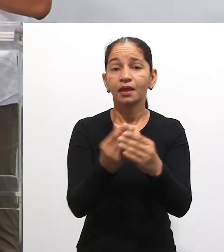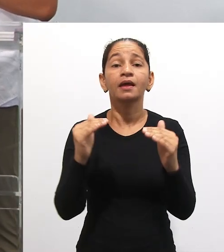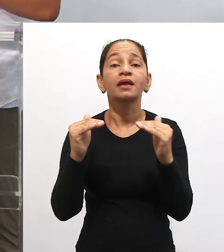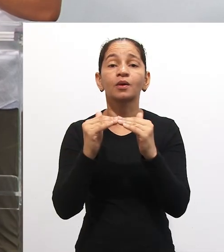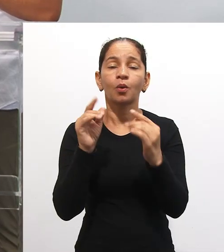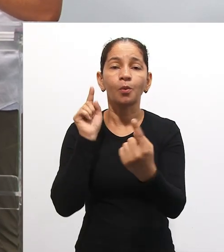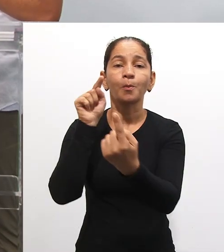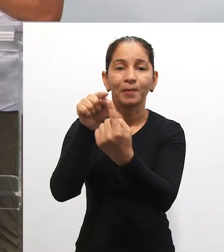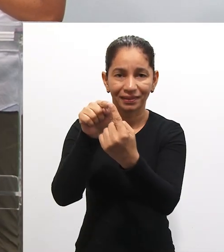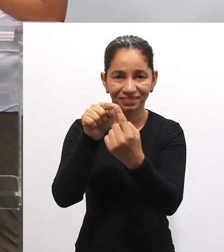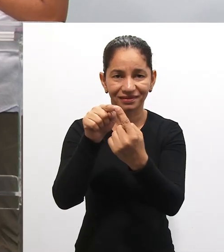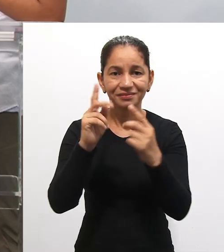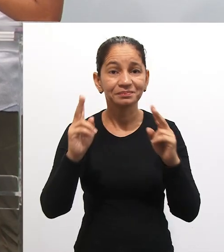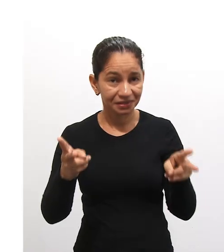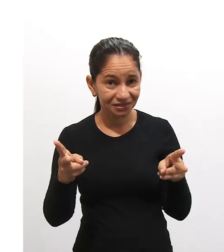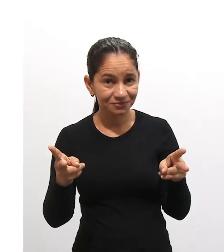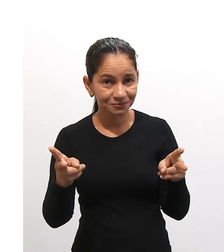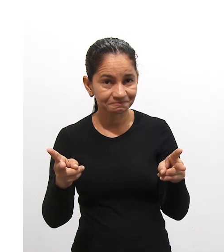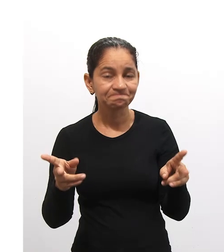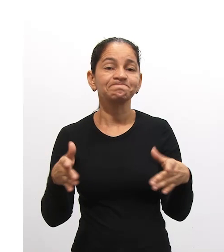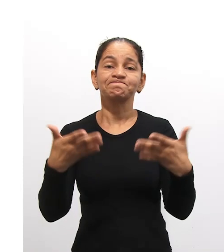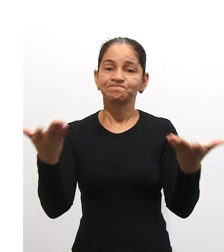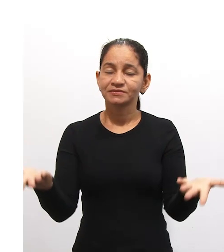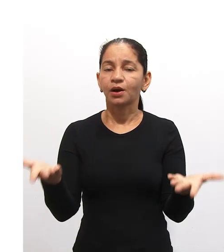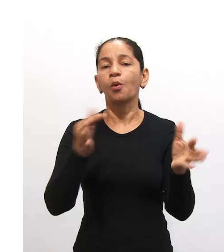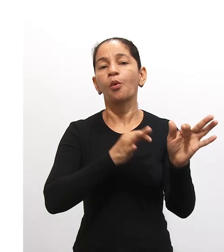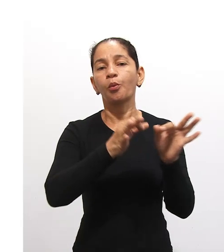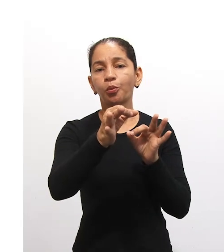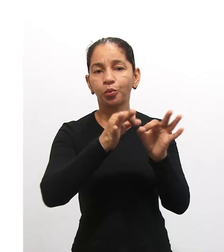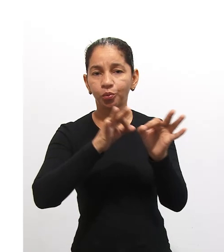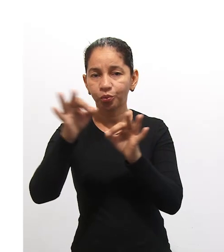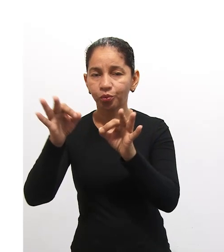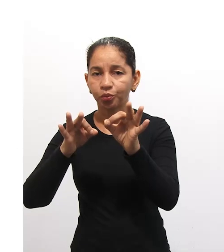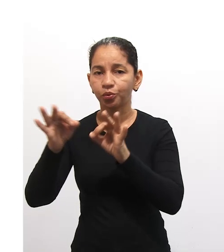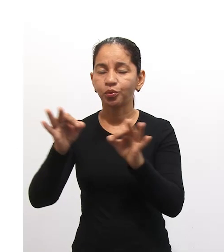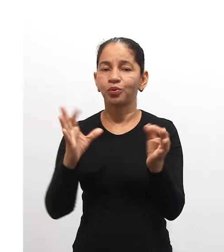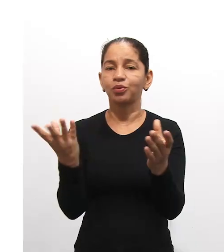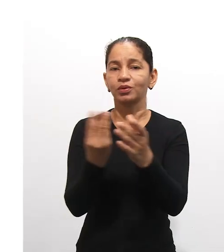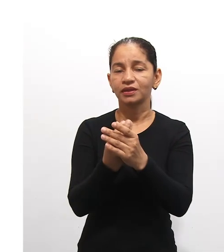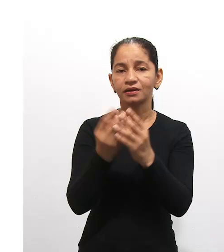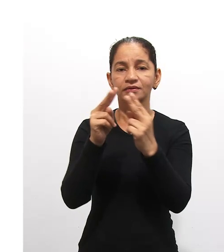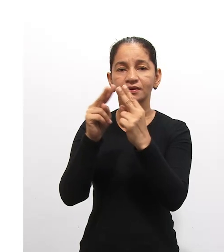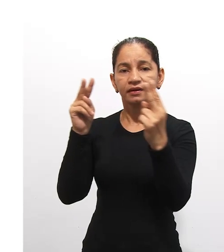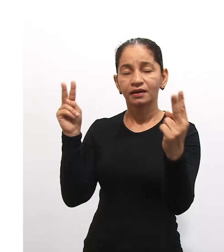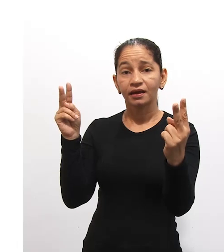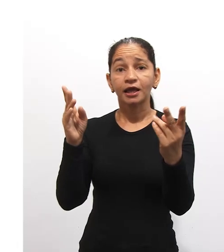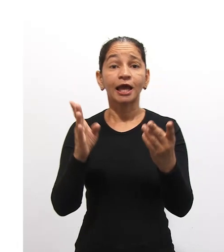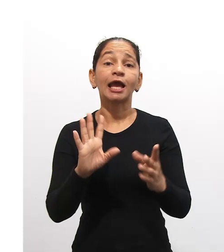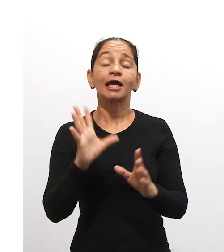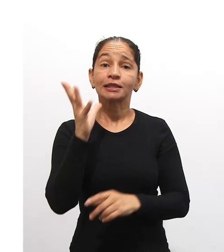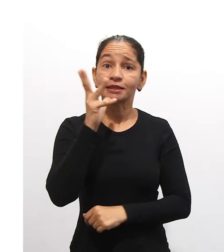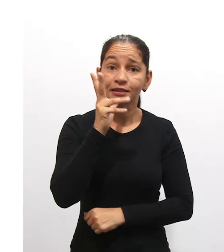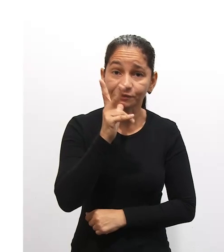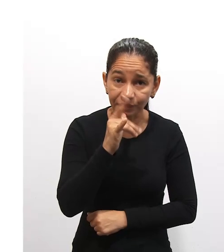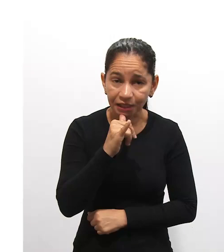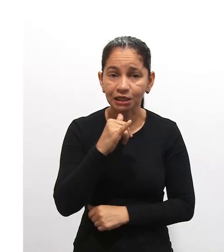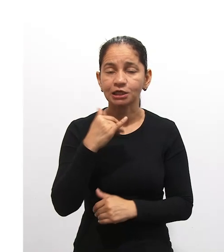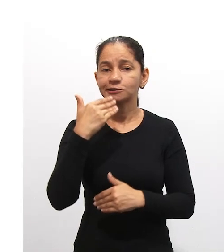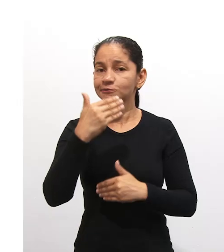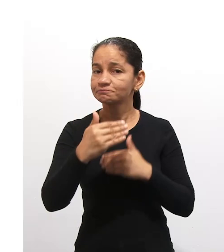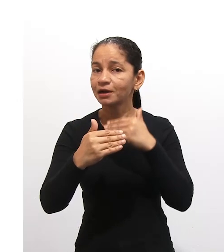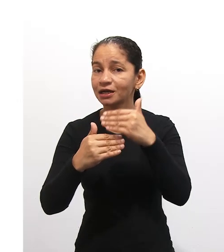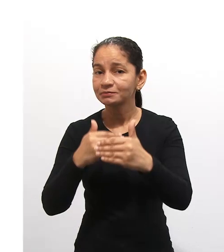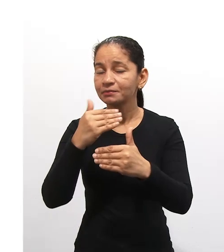comum. A cultura organizacional na EAD, ela é espinhosa, dorsal de